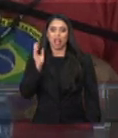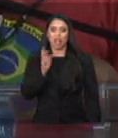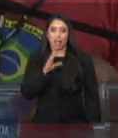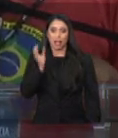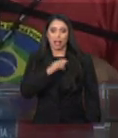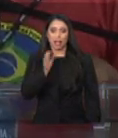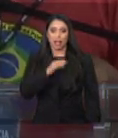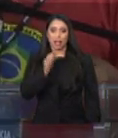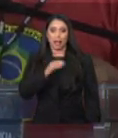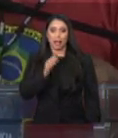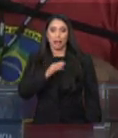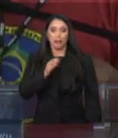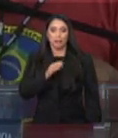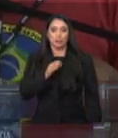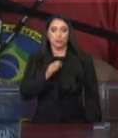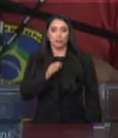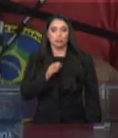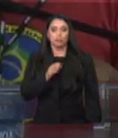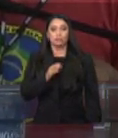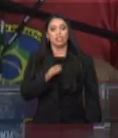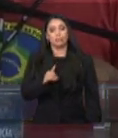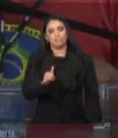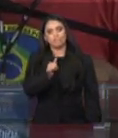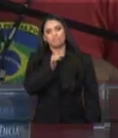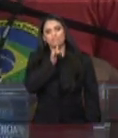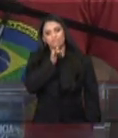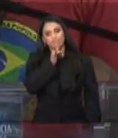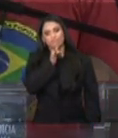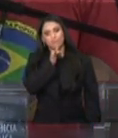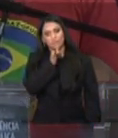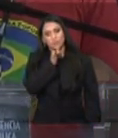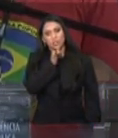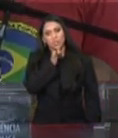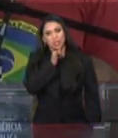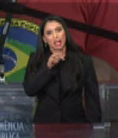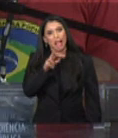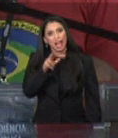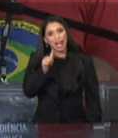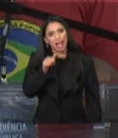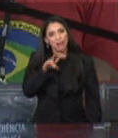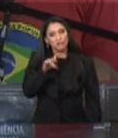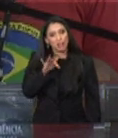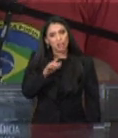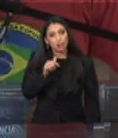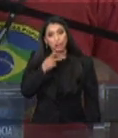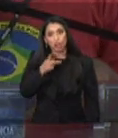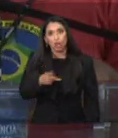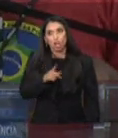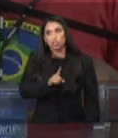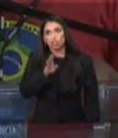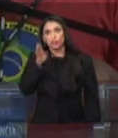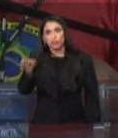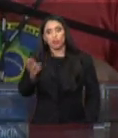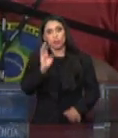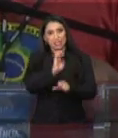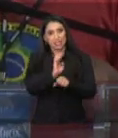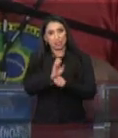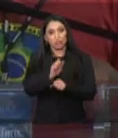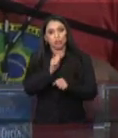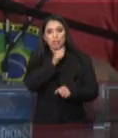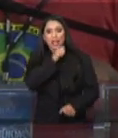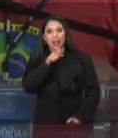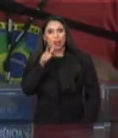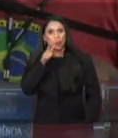nós falamos massacre de Alagoas É triste ver mais O Rafael falou aqui a gente foi para Lagoa gente como